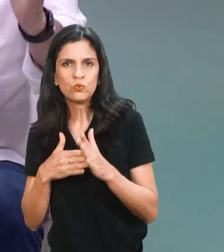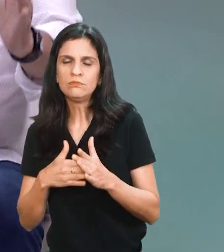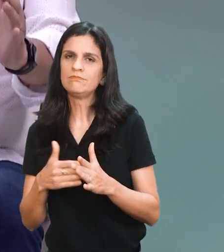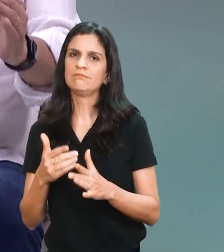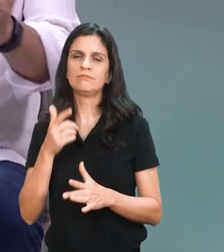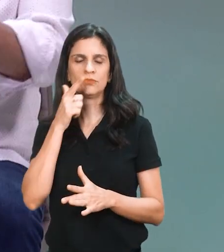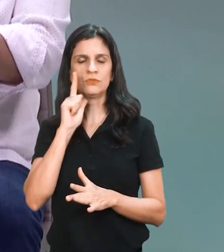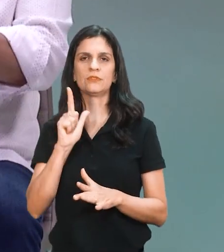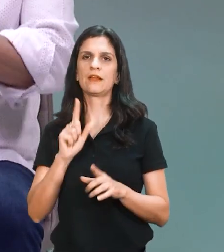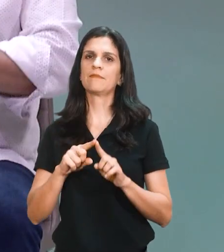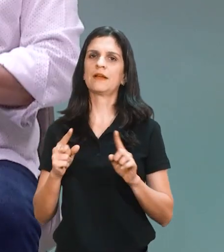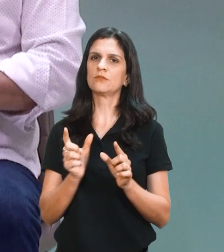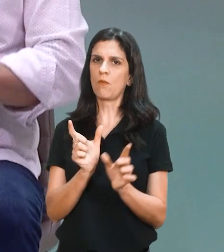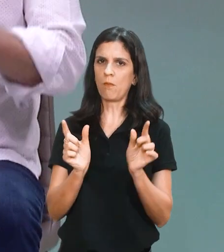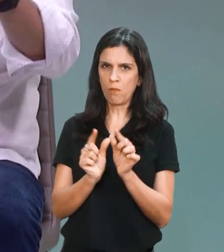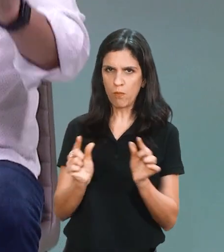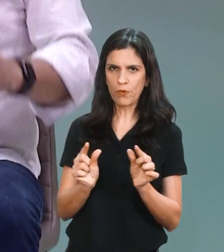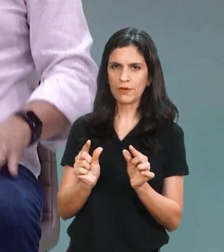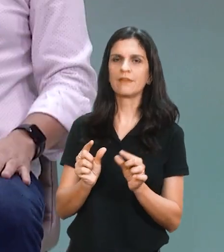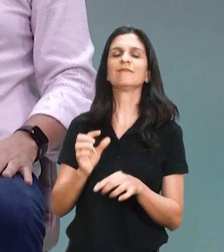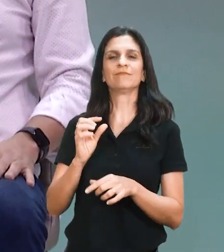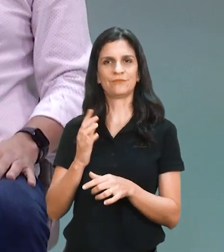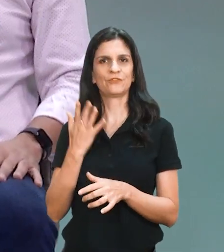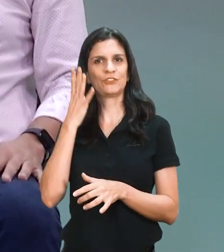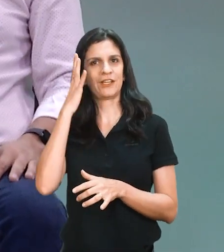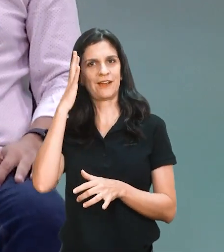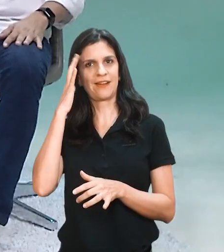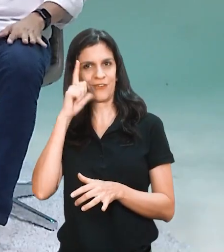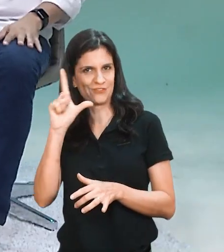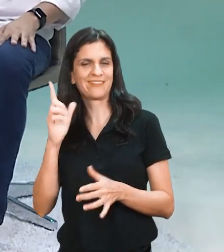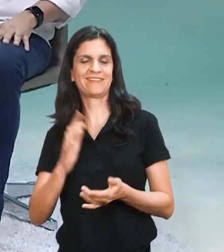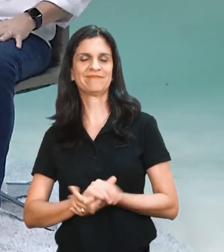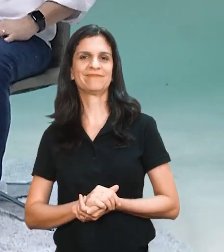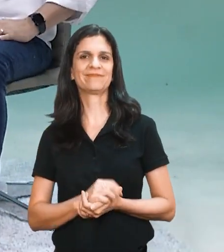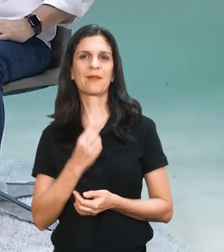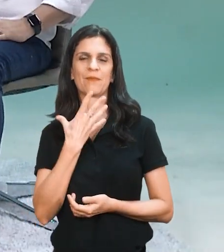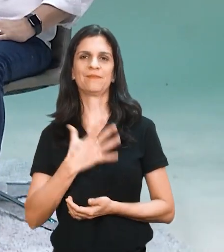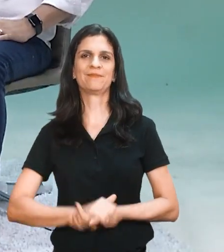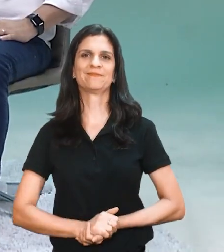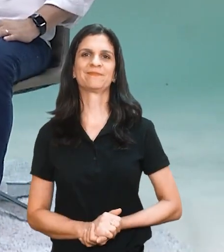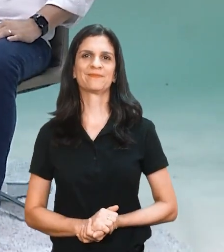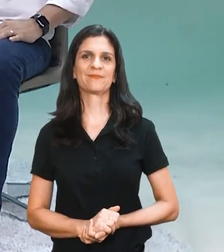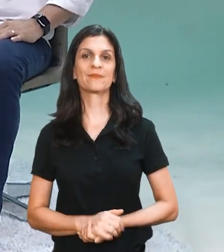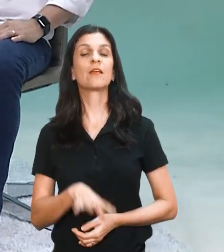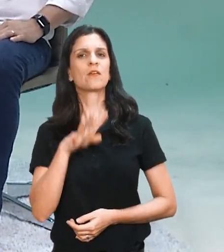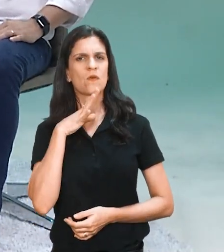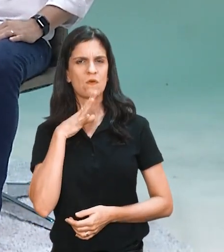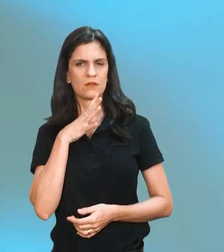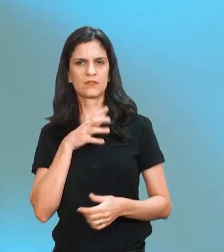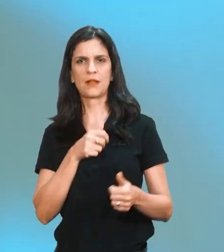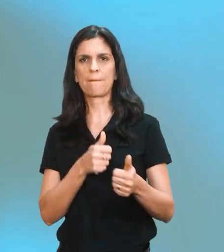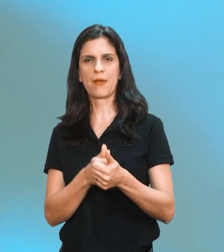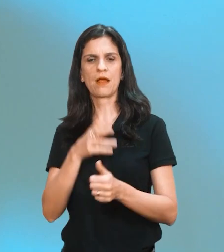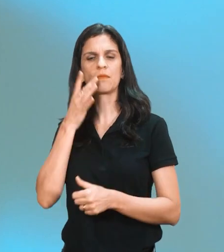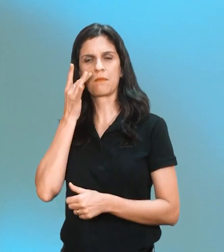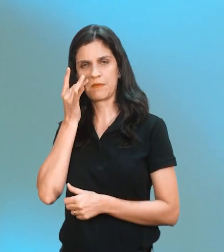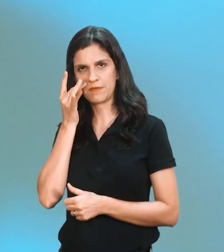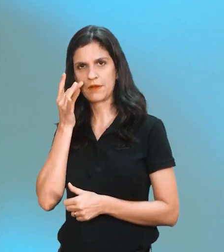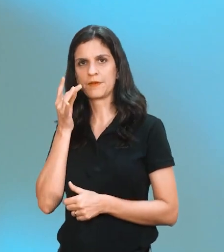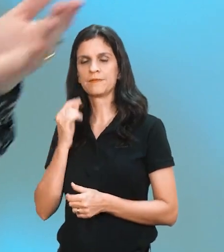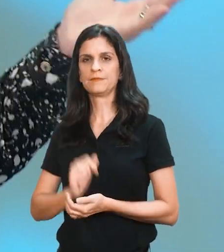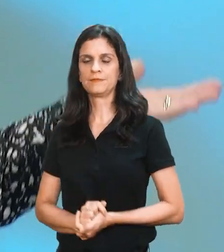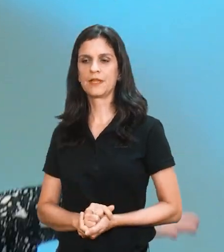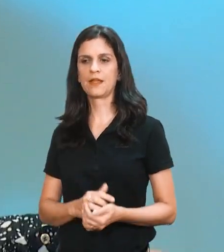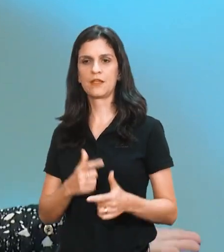se a gente conseguir melhorar um pouco, já vai ajudar muito a população. Com certeza, conhecer de perto, né, quais são ali os problemas